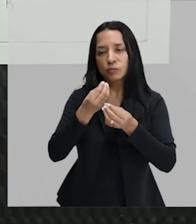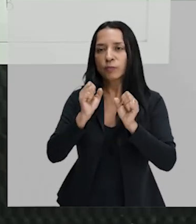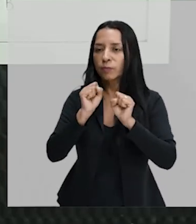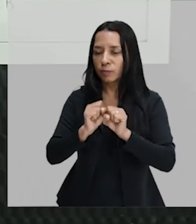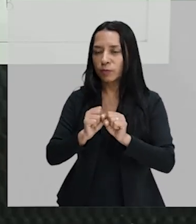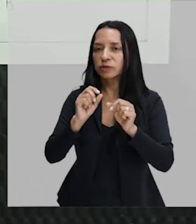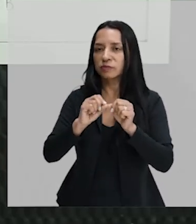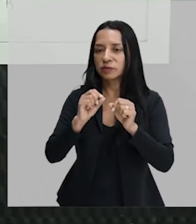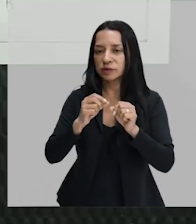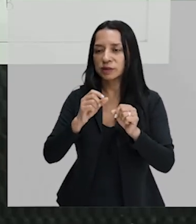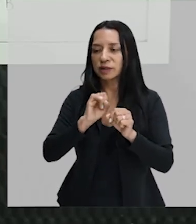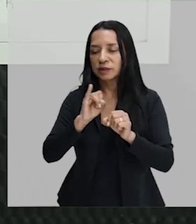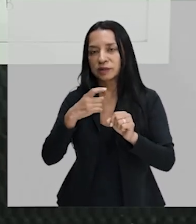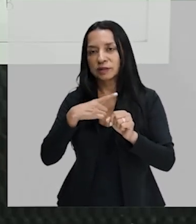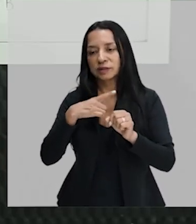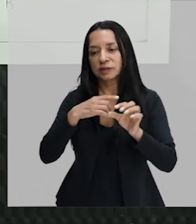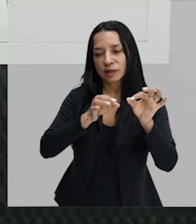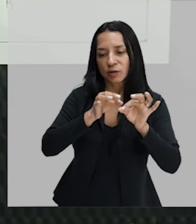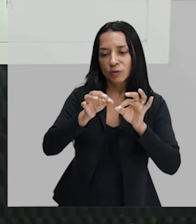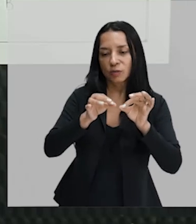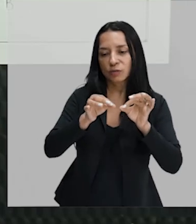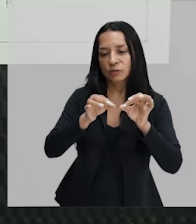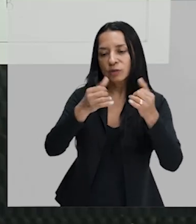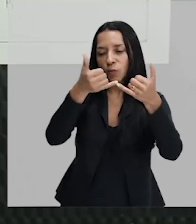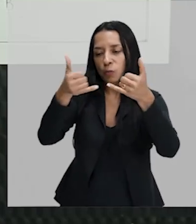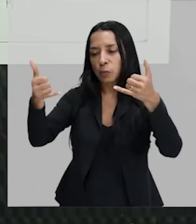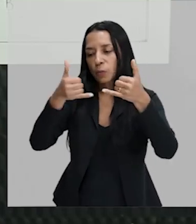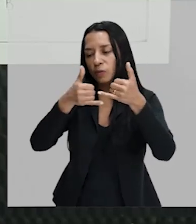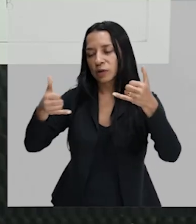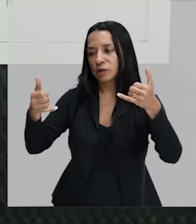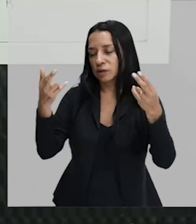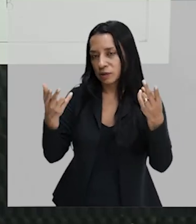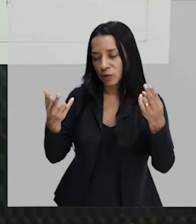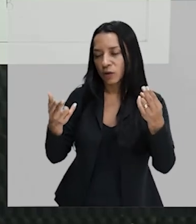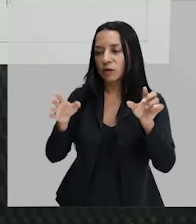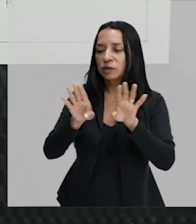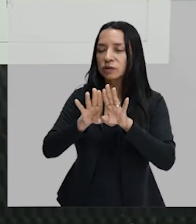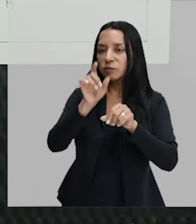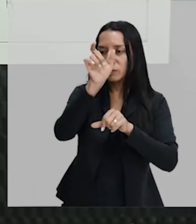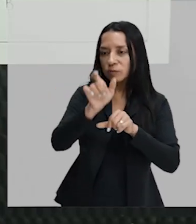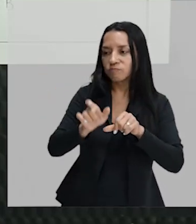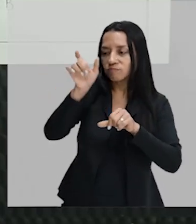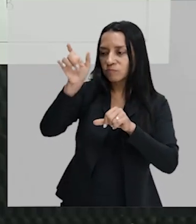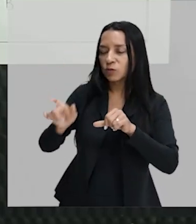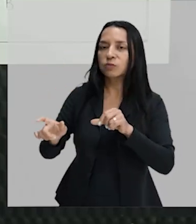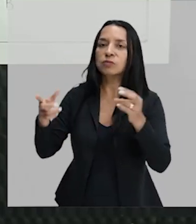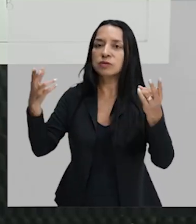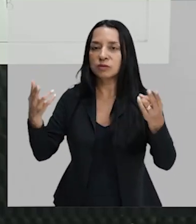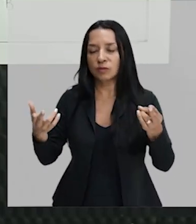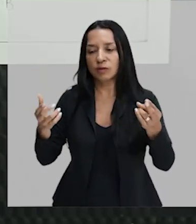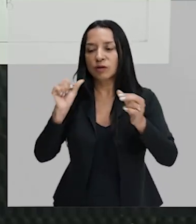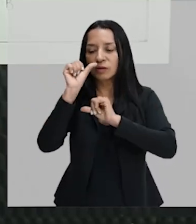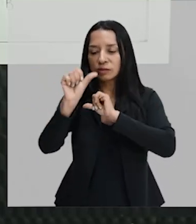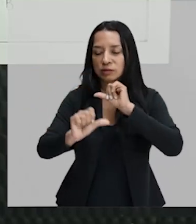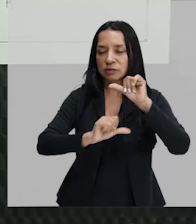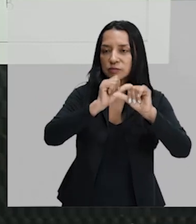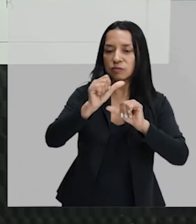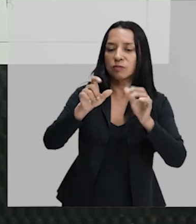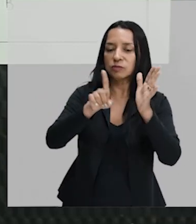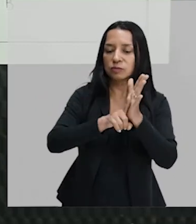B. Certo? Você já pode, galera, transformar essa subtração numa soma direta, se